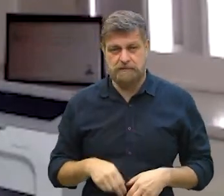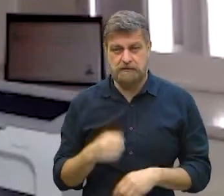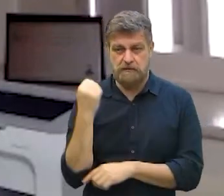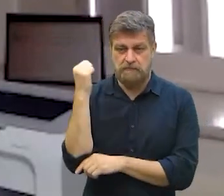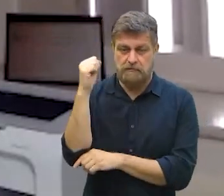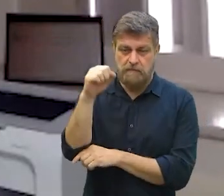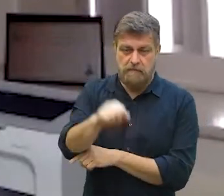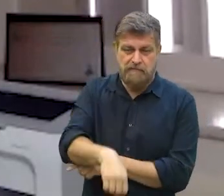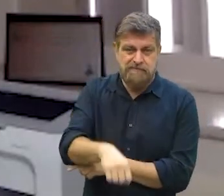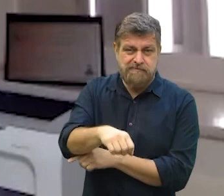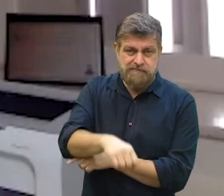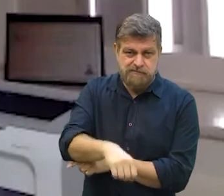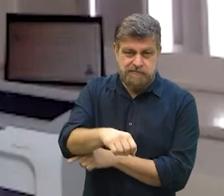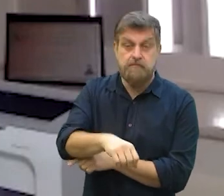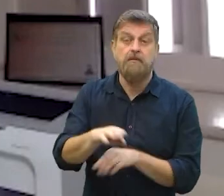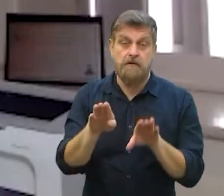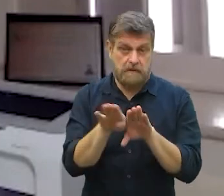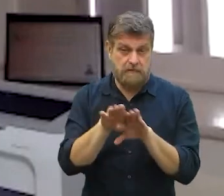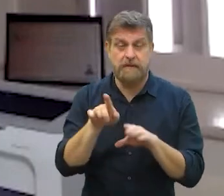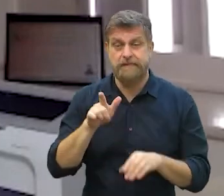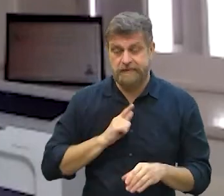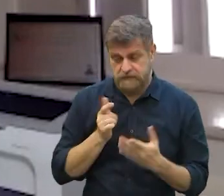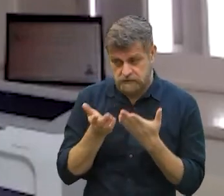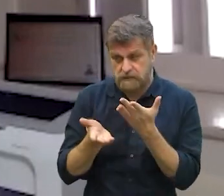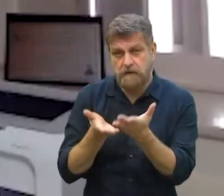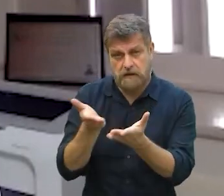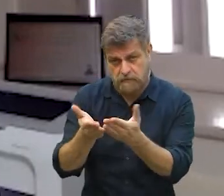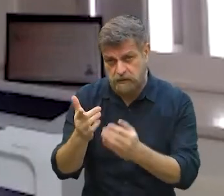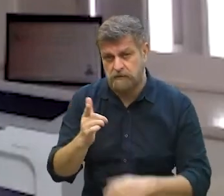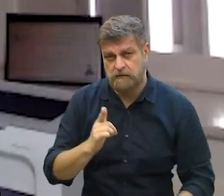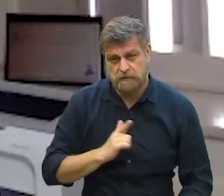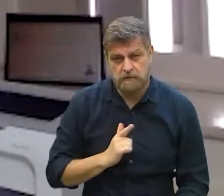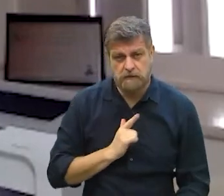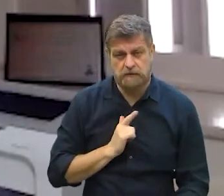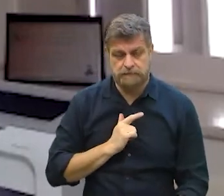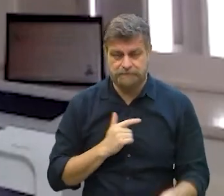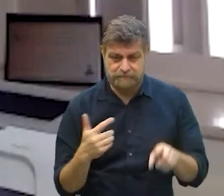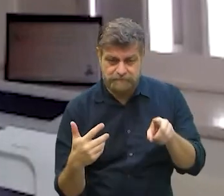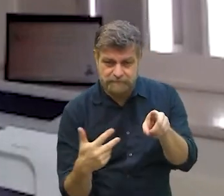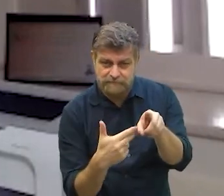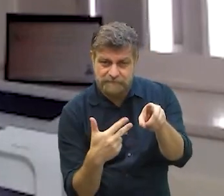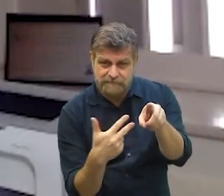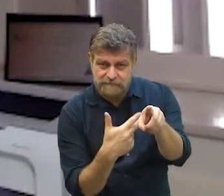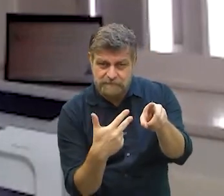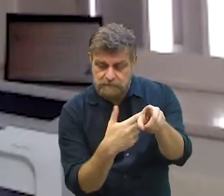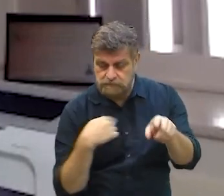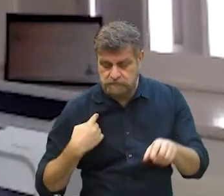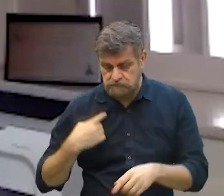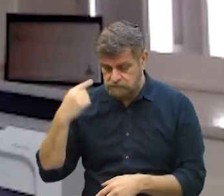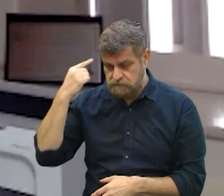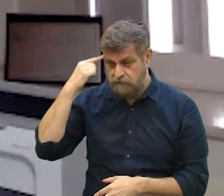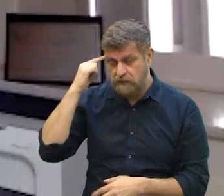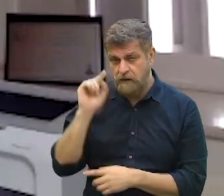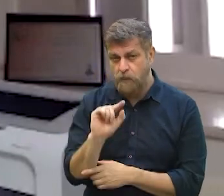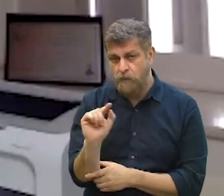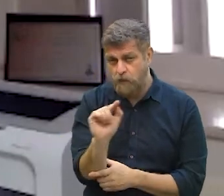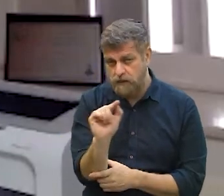mais frequentes. Se atrapalham, mas existem tratamentos. A cirurgia, a gente tem que ter em mente